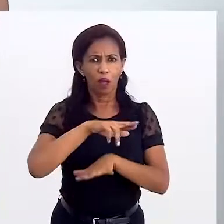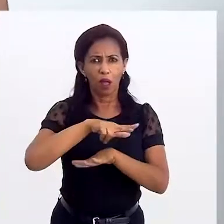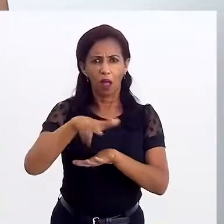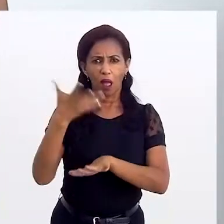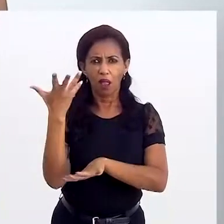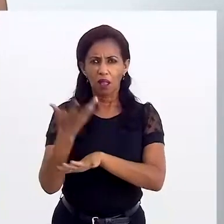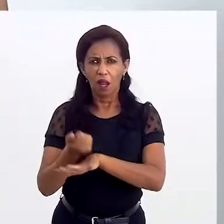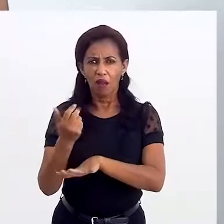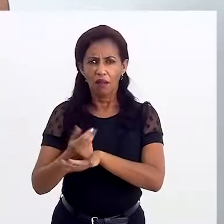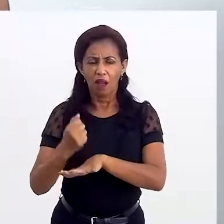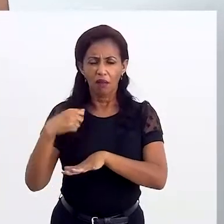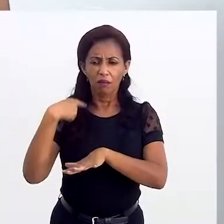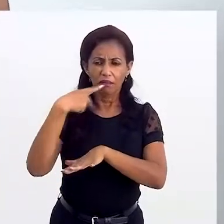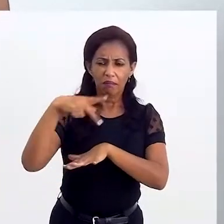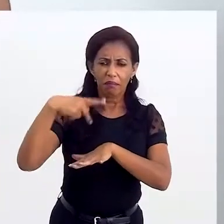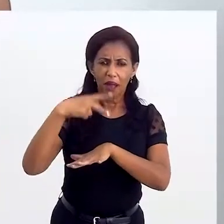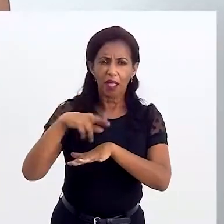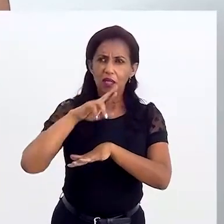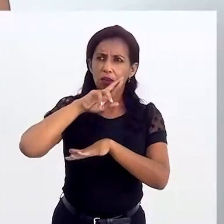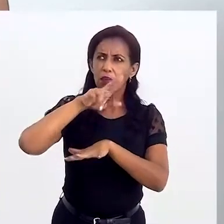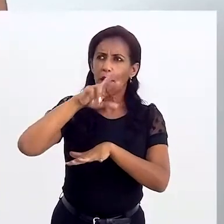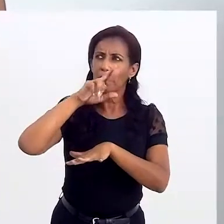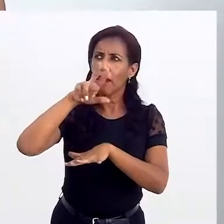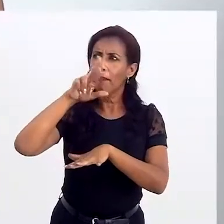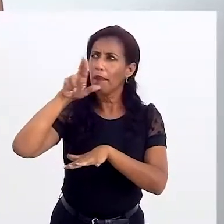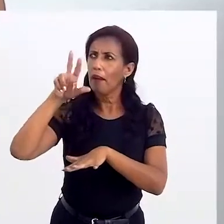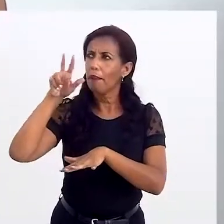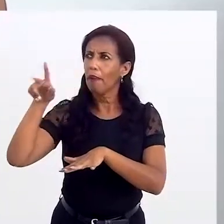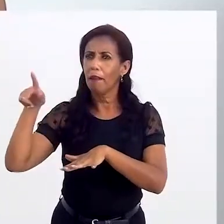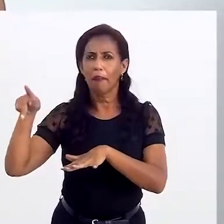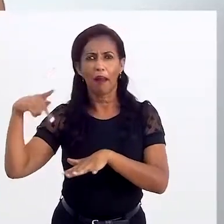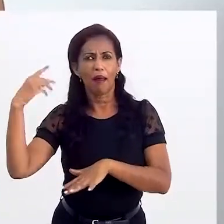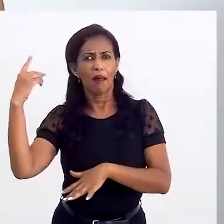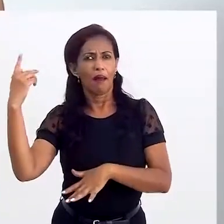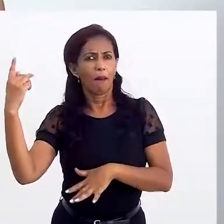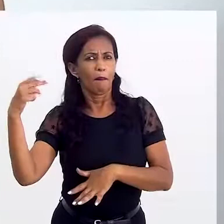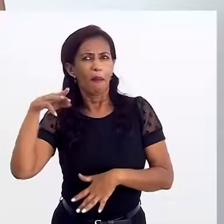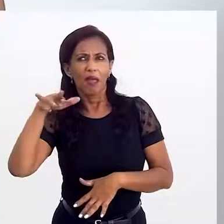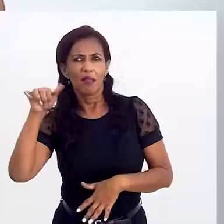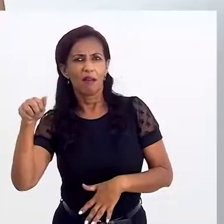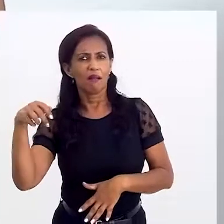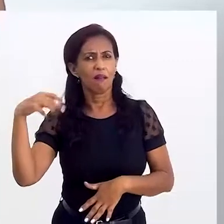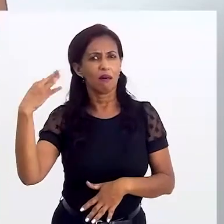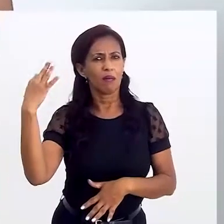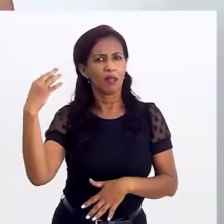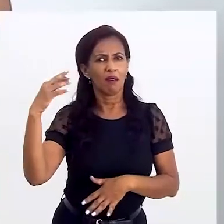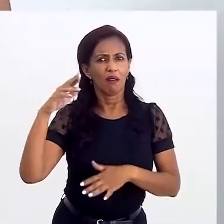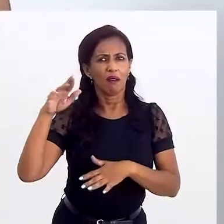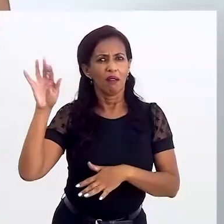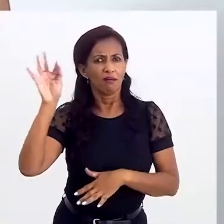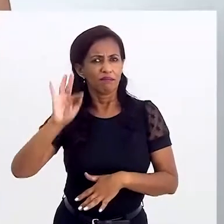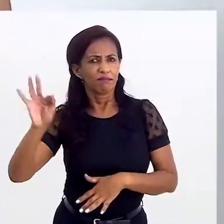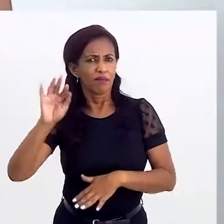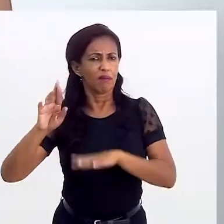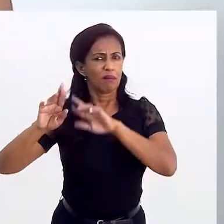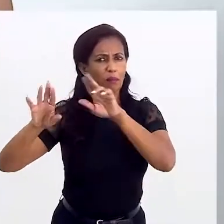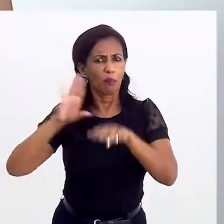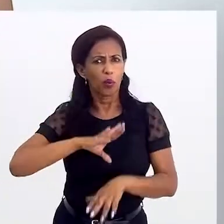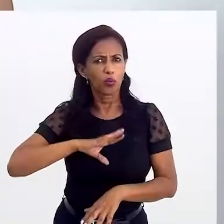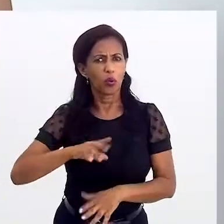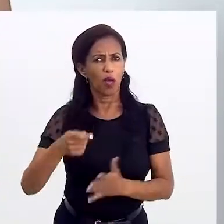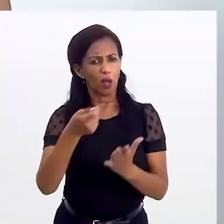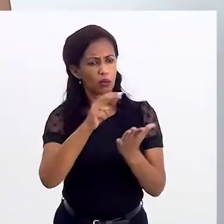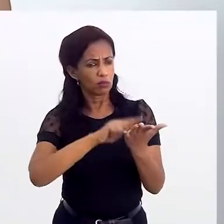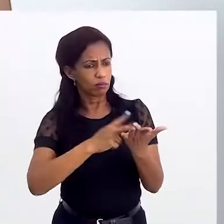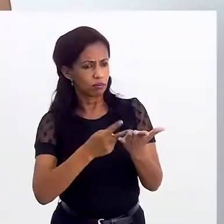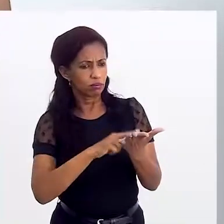discos, gravaram em Los Angeles, Nova York, Lisboa, Paris, Miami, Buenos Aires. Suas